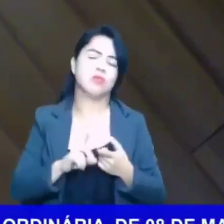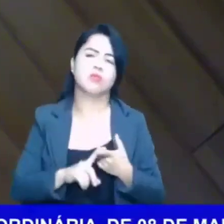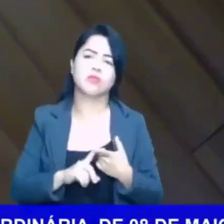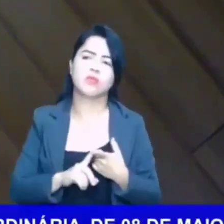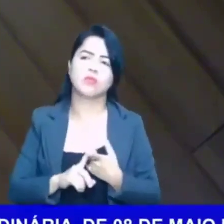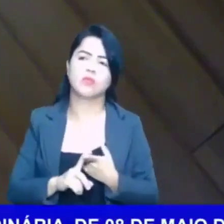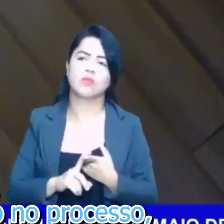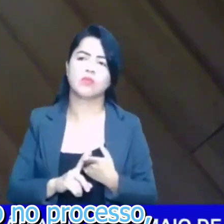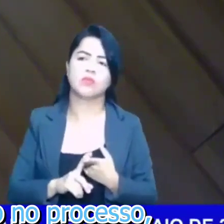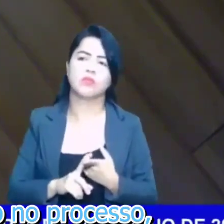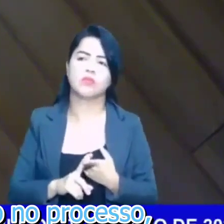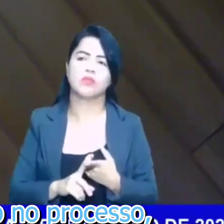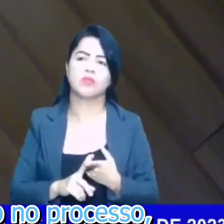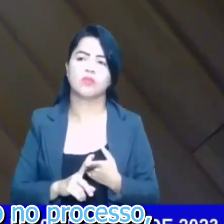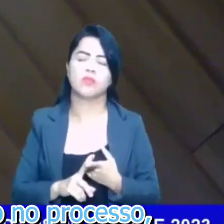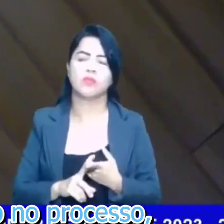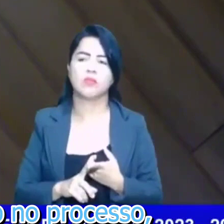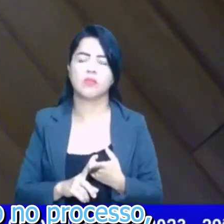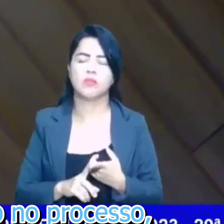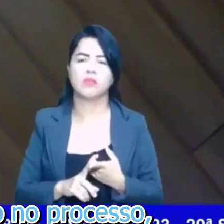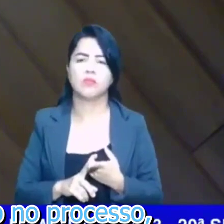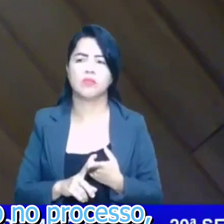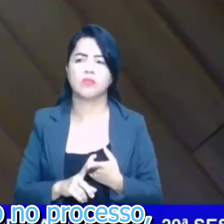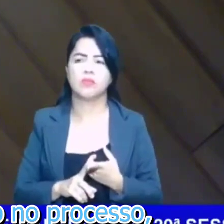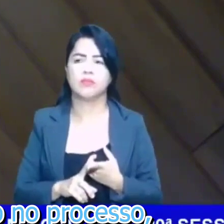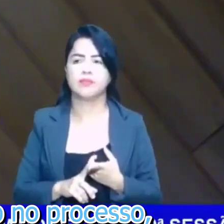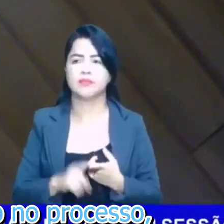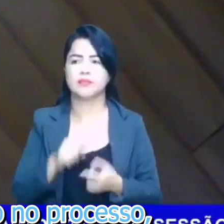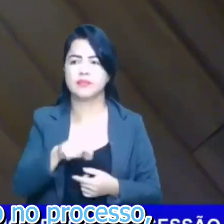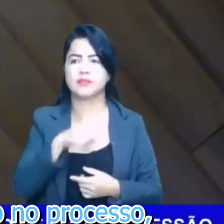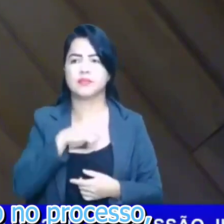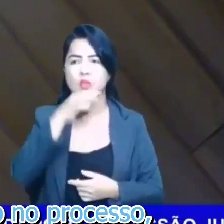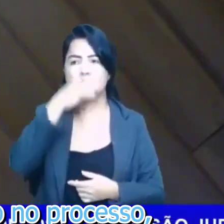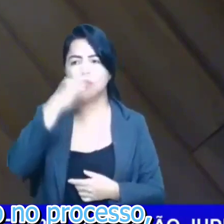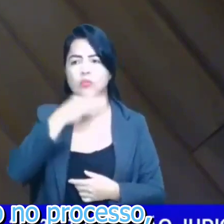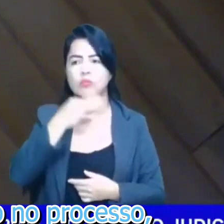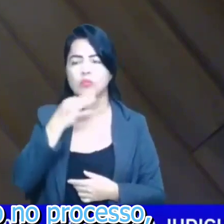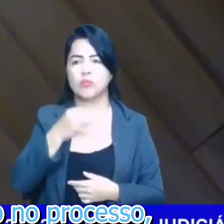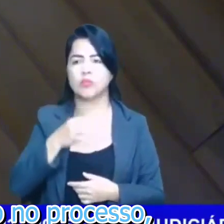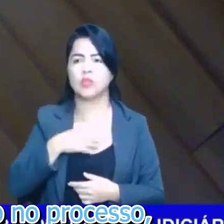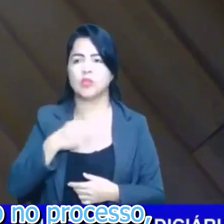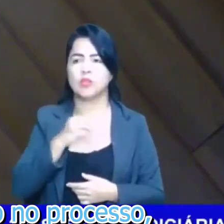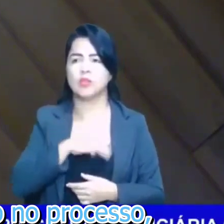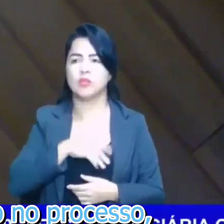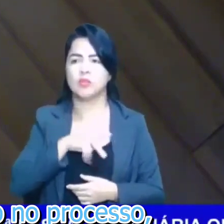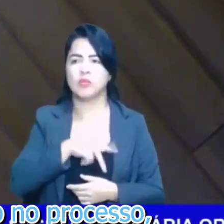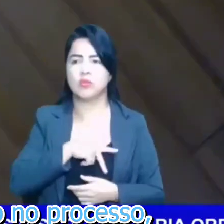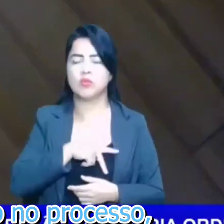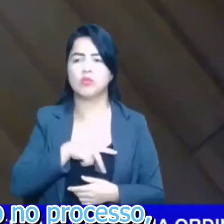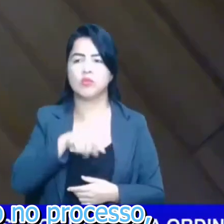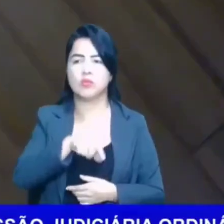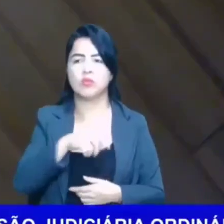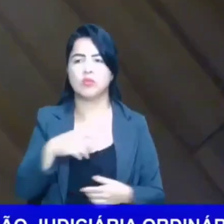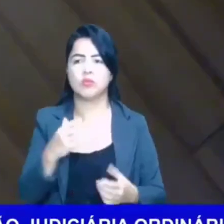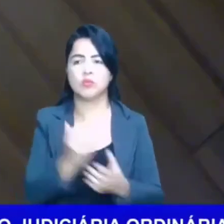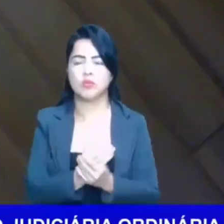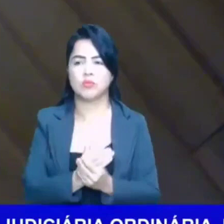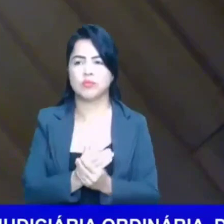caso relacionado a esse argumento trazido pelo Ministério Público no